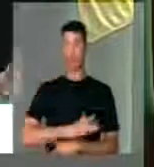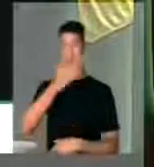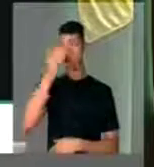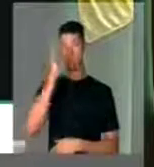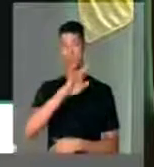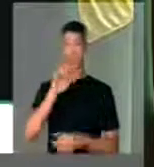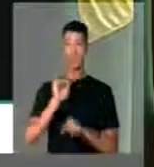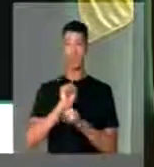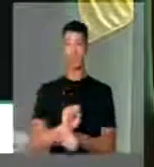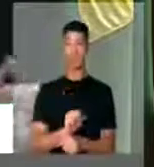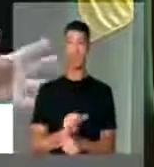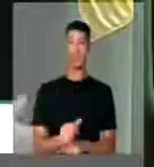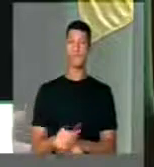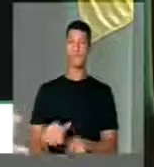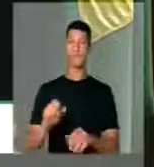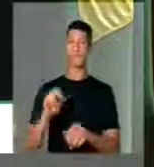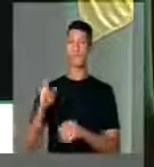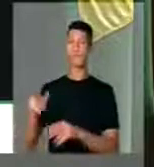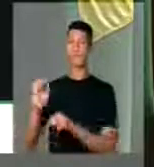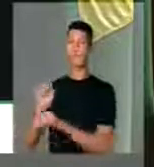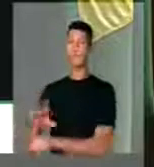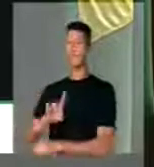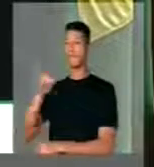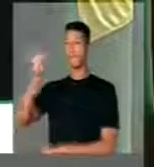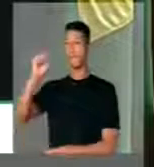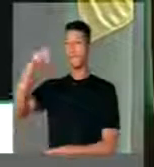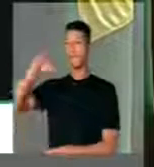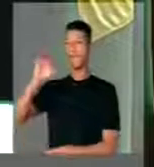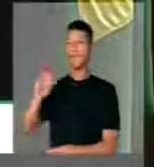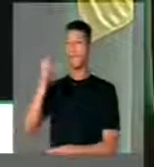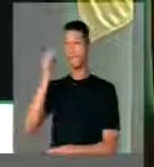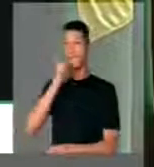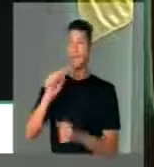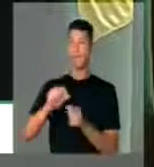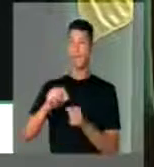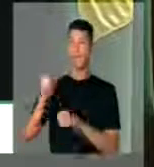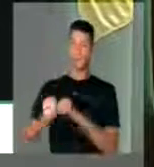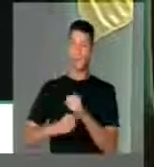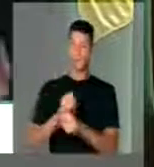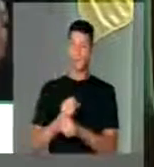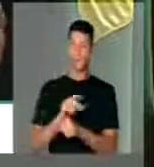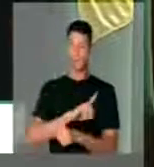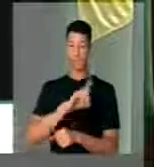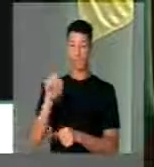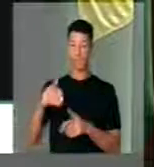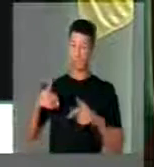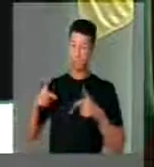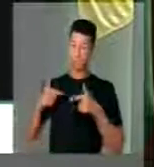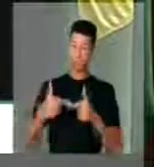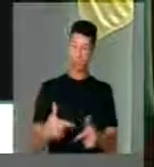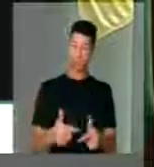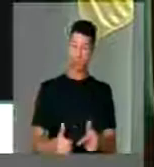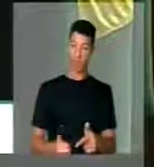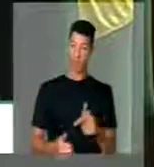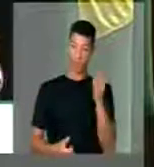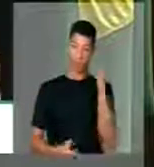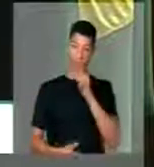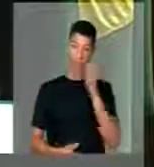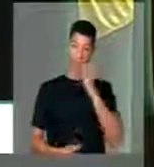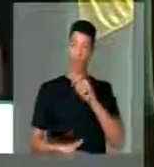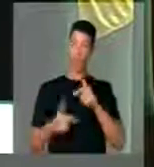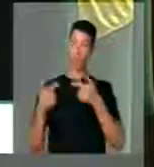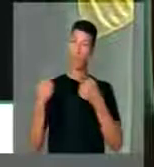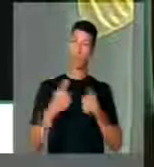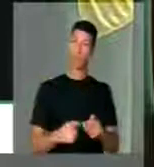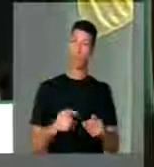vai parar, como parou no dia 8 de março, as mulheres fizeram, deste ano, dia 8 de março, o dia de luta das mulheres, mas o dia de